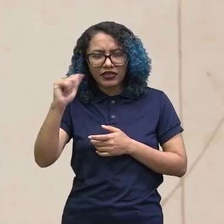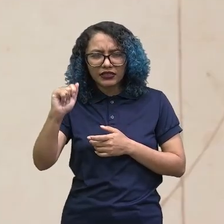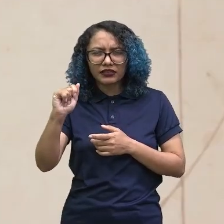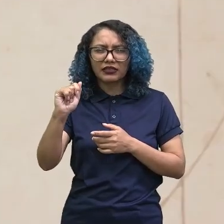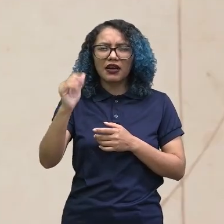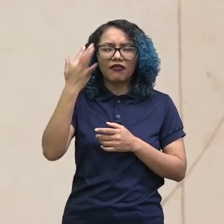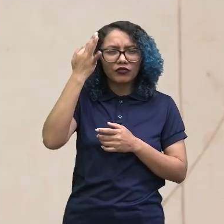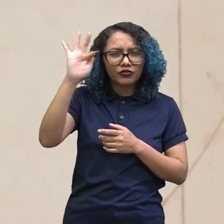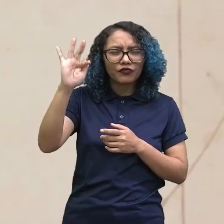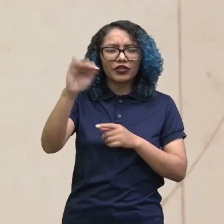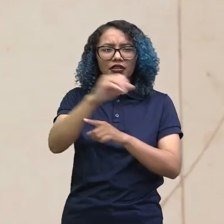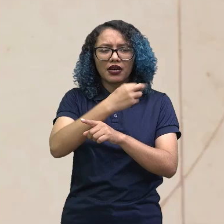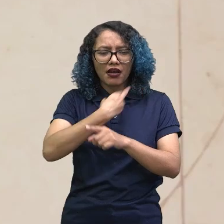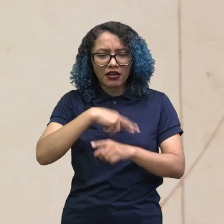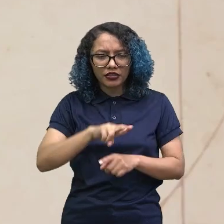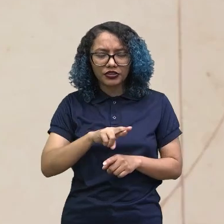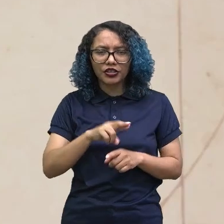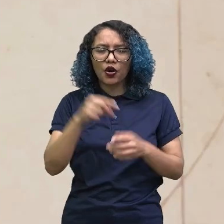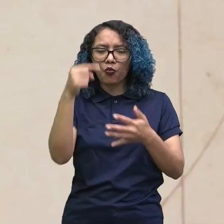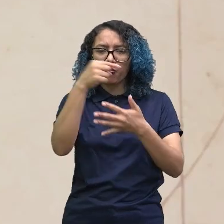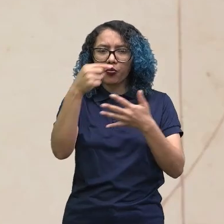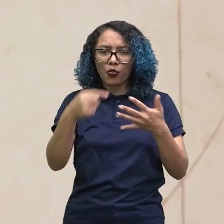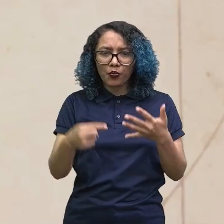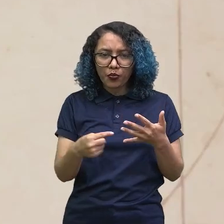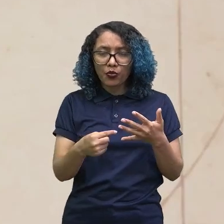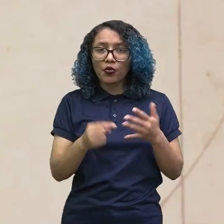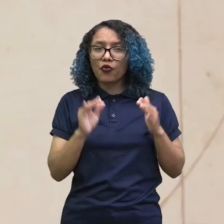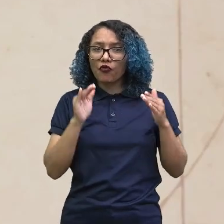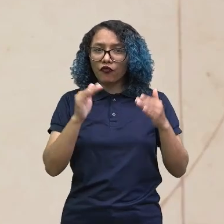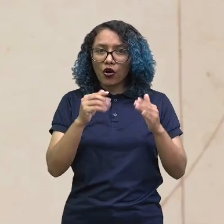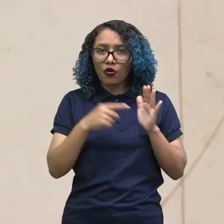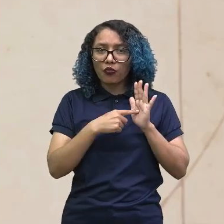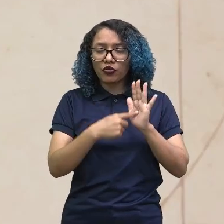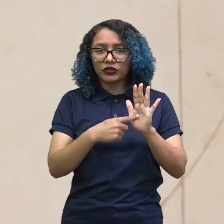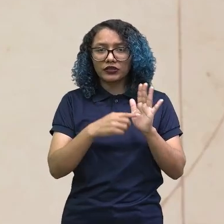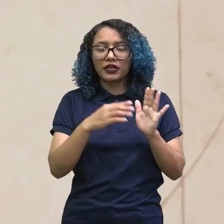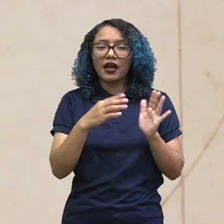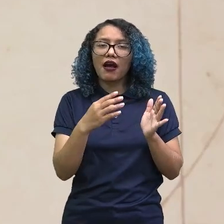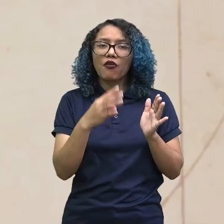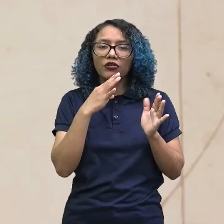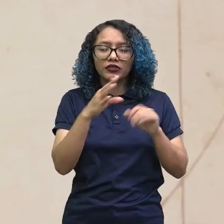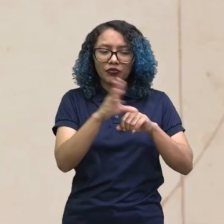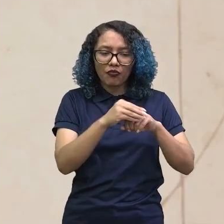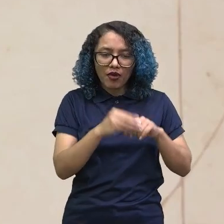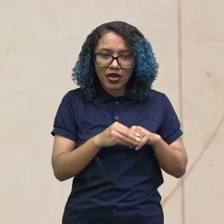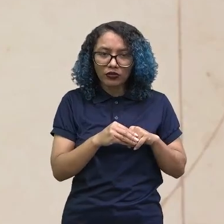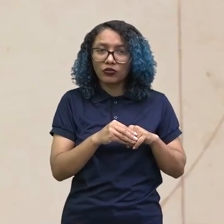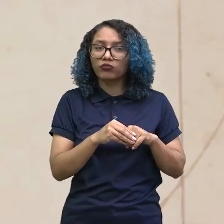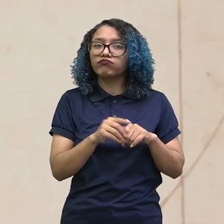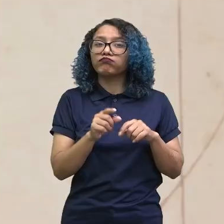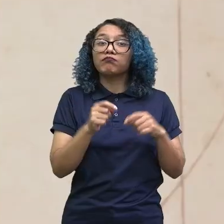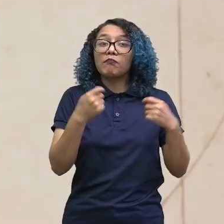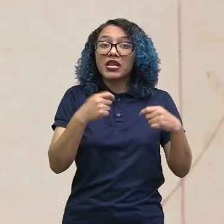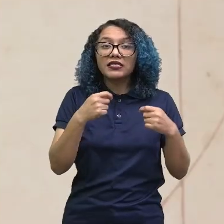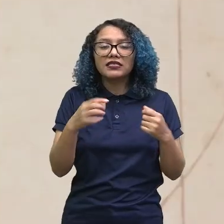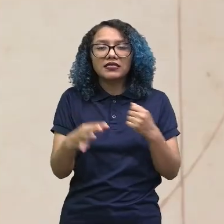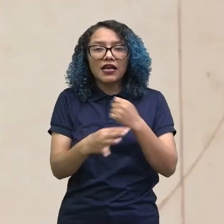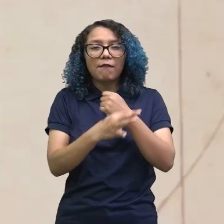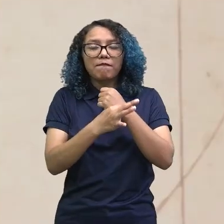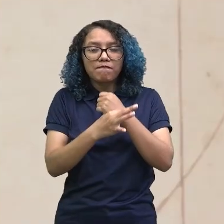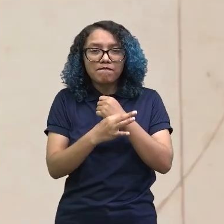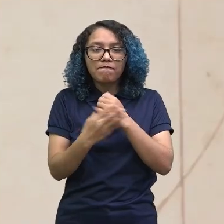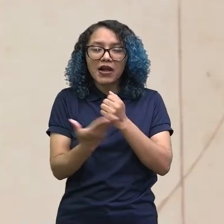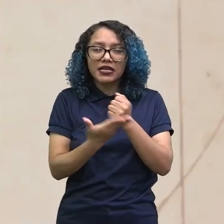religião, nada disso vai trazer o verdadeiro conhecimento que não seja pelo caminho da ciência. E o positivismo ele vai